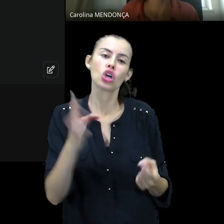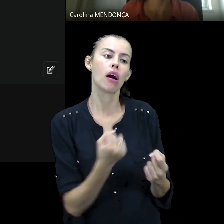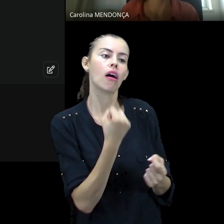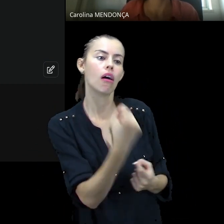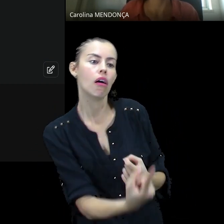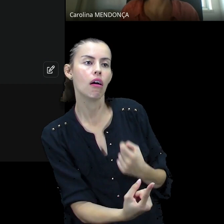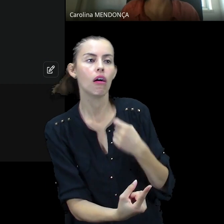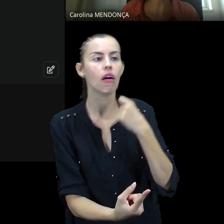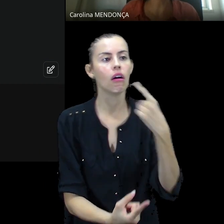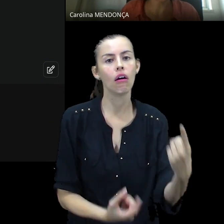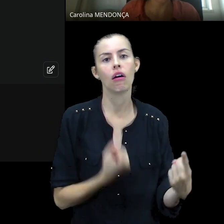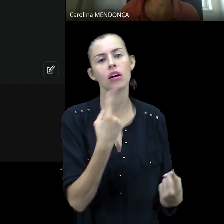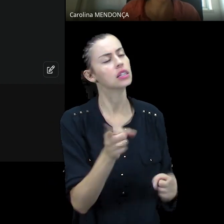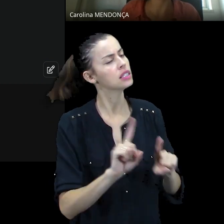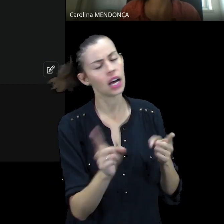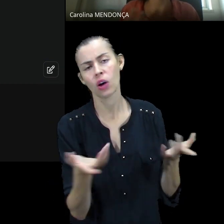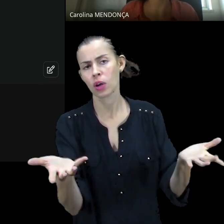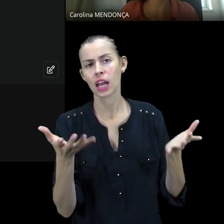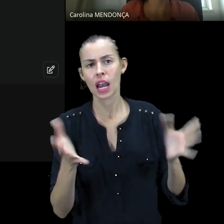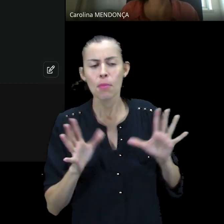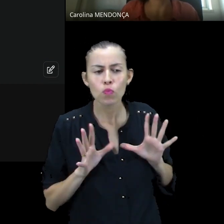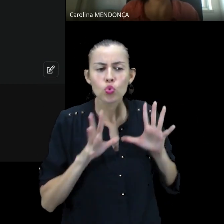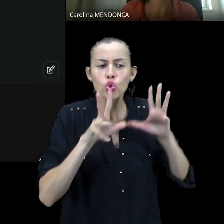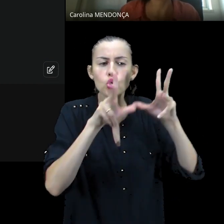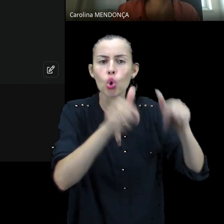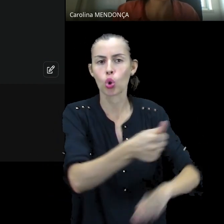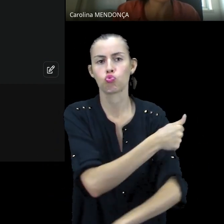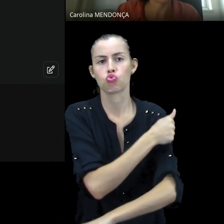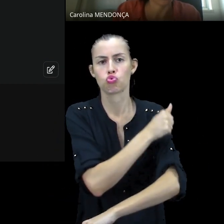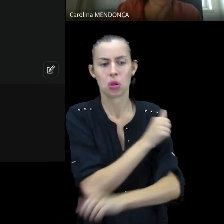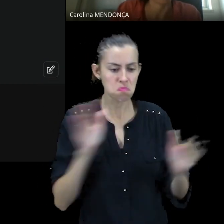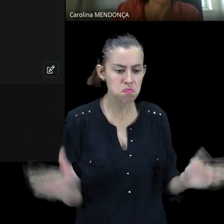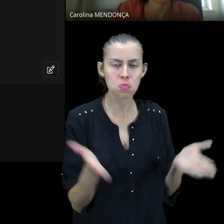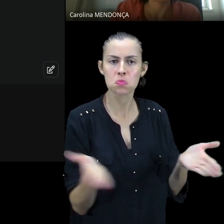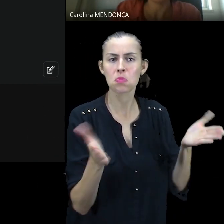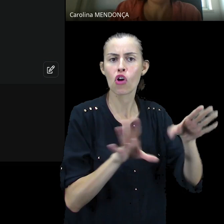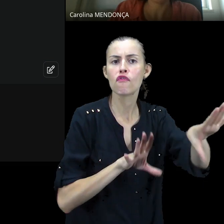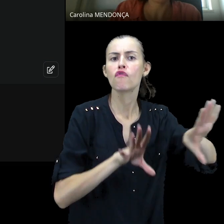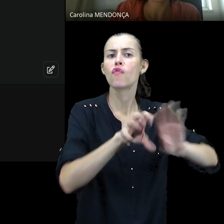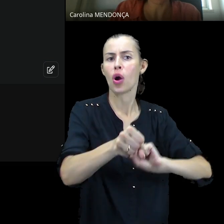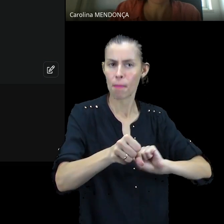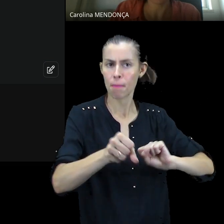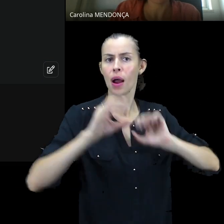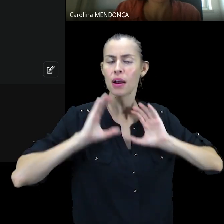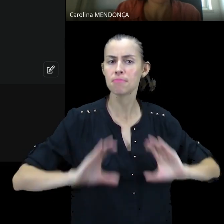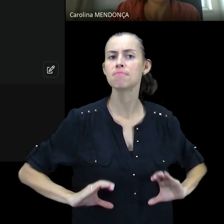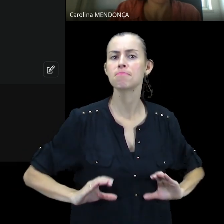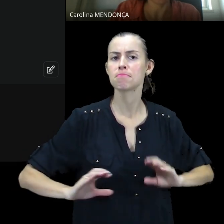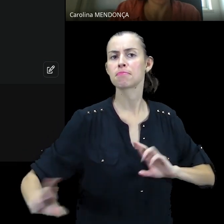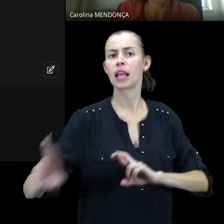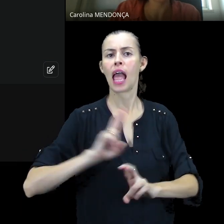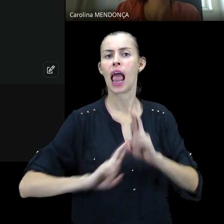relação dos nossos conhecimentos universitários com as comunidades da UFBA. Terminei meu tempo certinho, nos